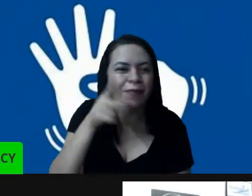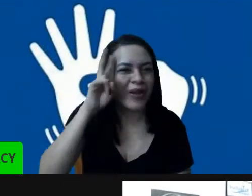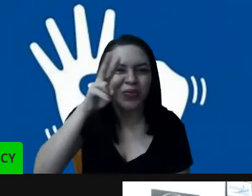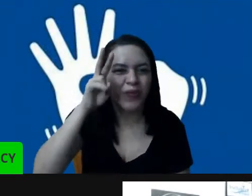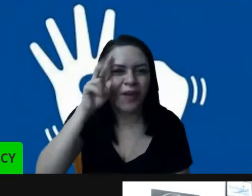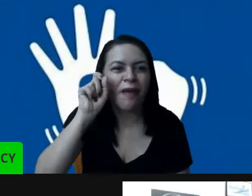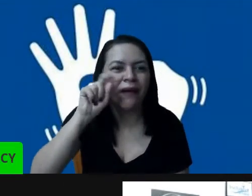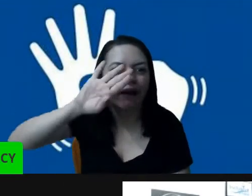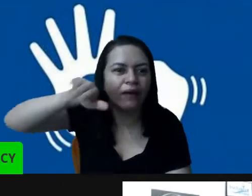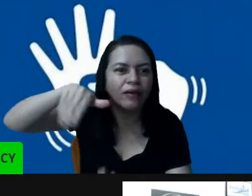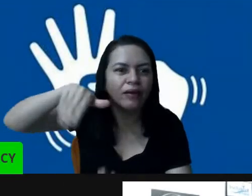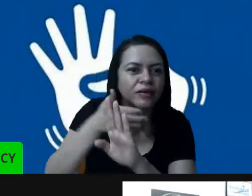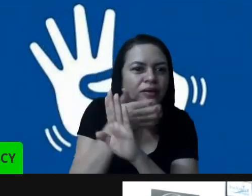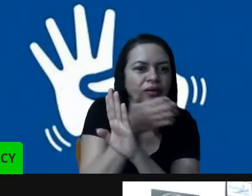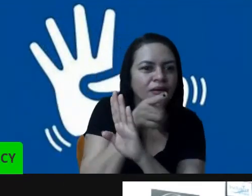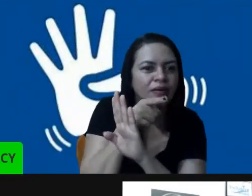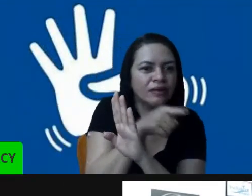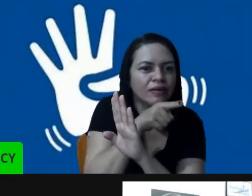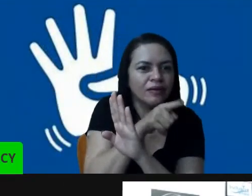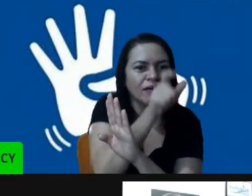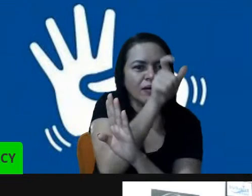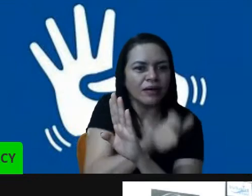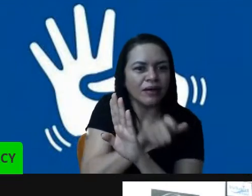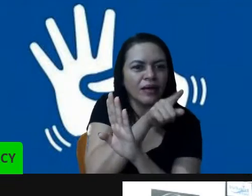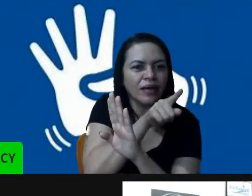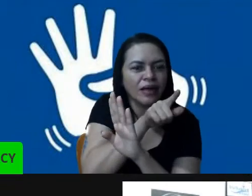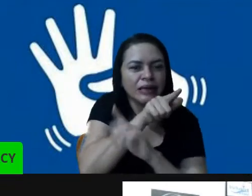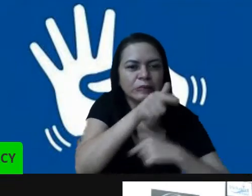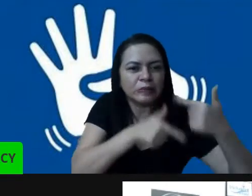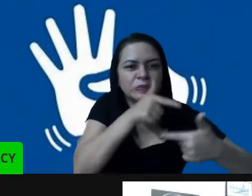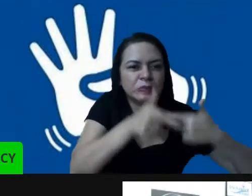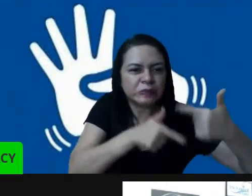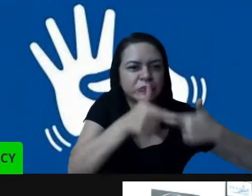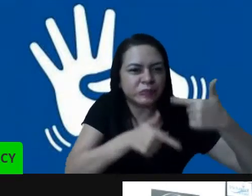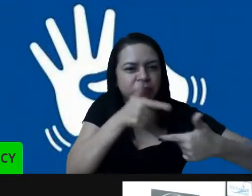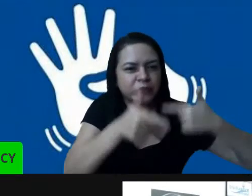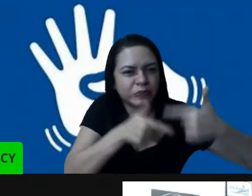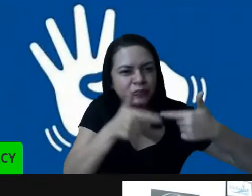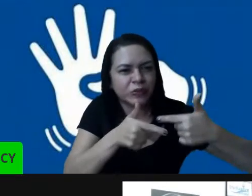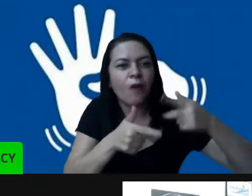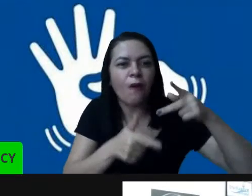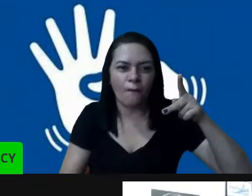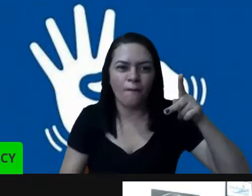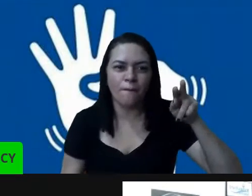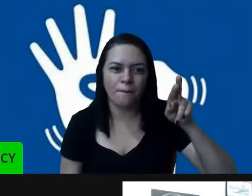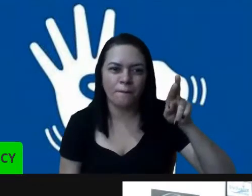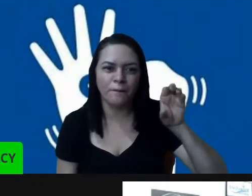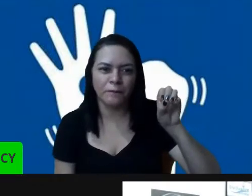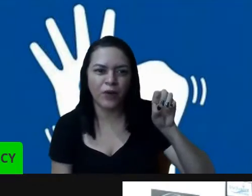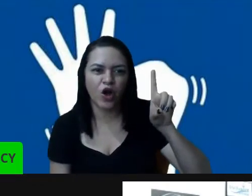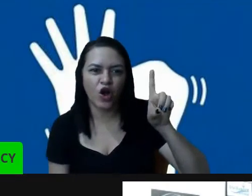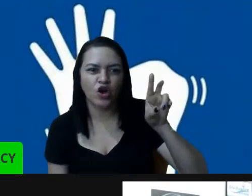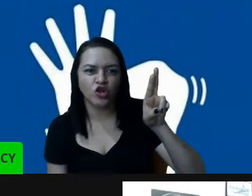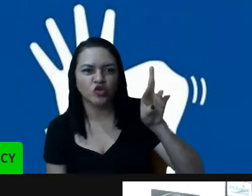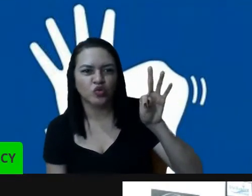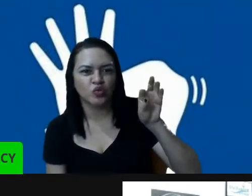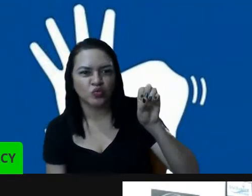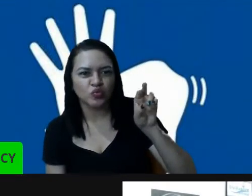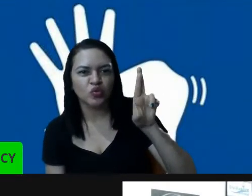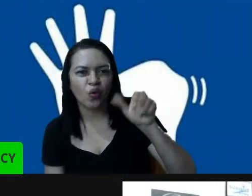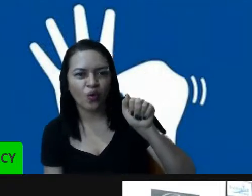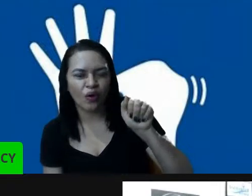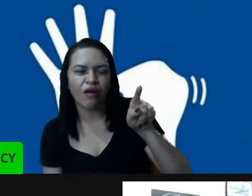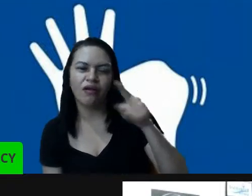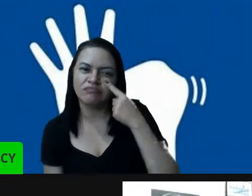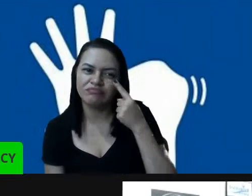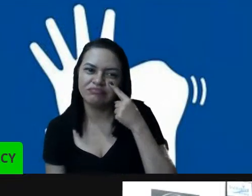fazendo acontecer. Então, assim, super indico, tá? A Gema Produções, André Amílio Produções, aí